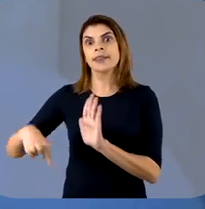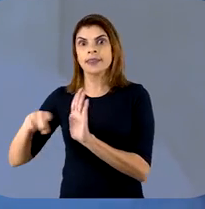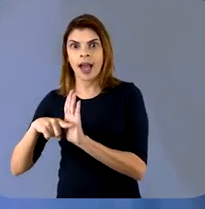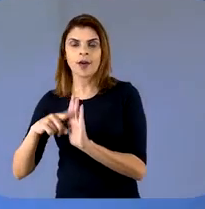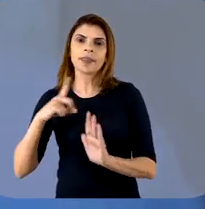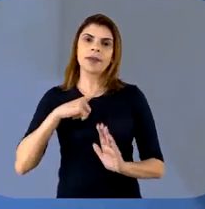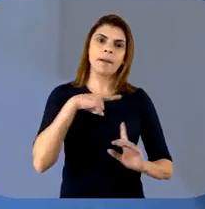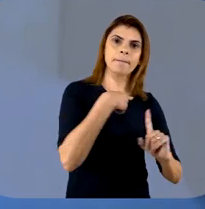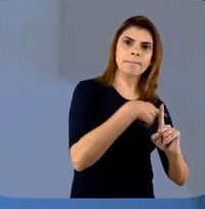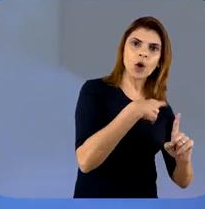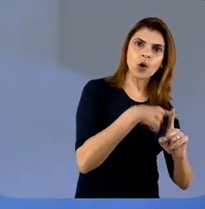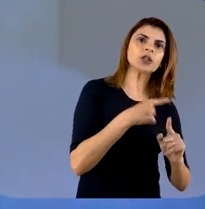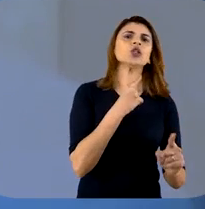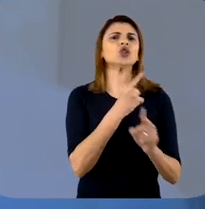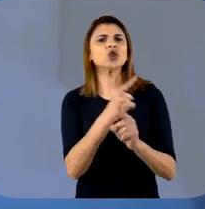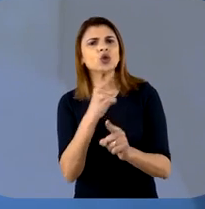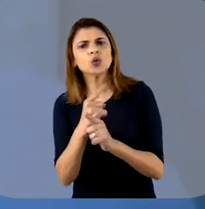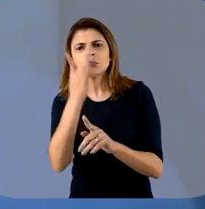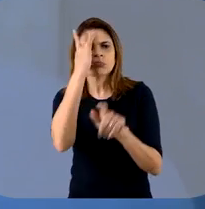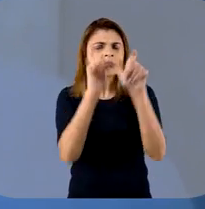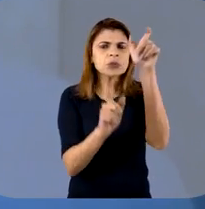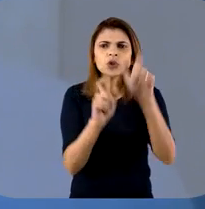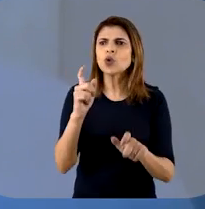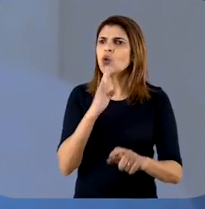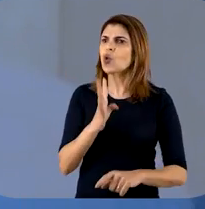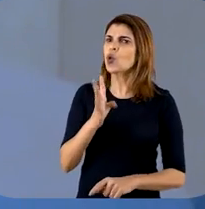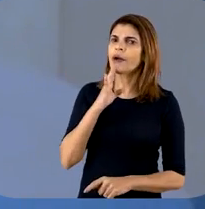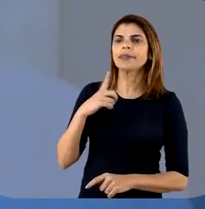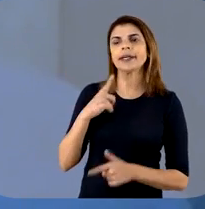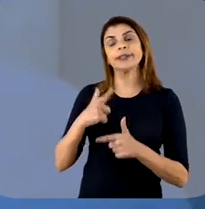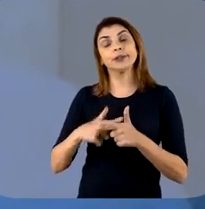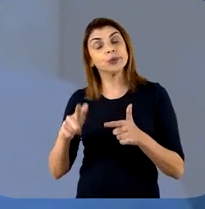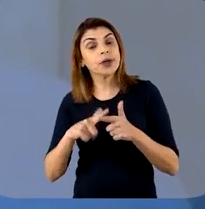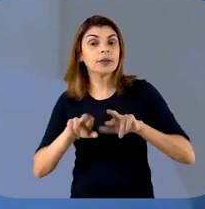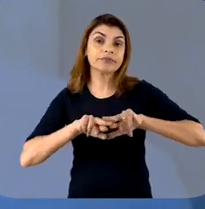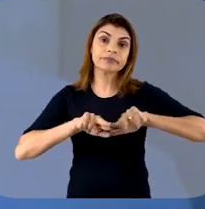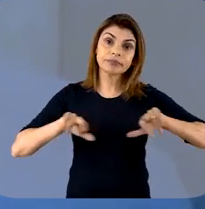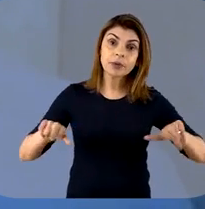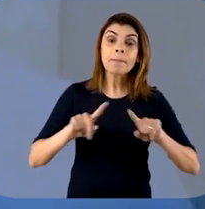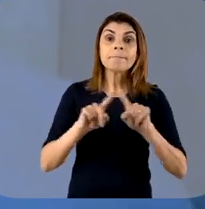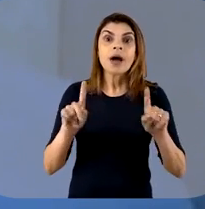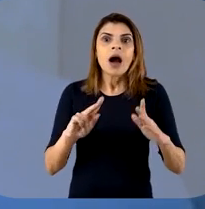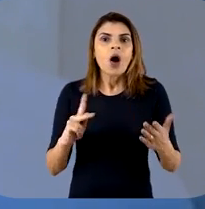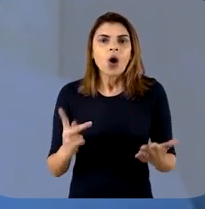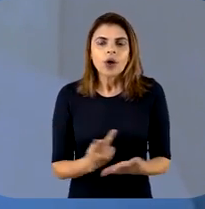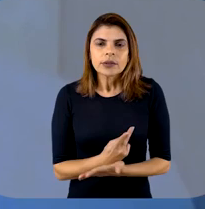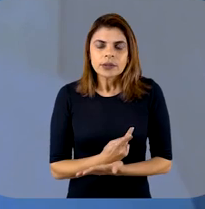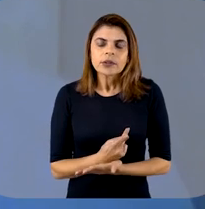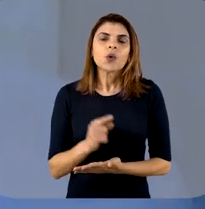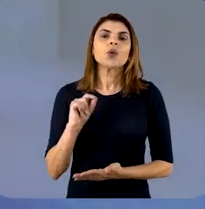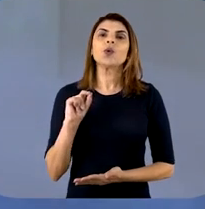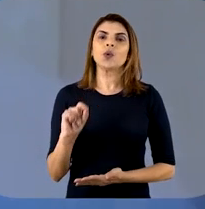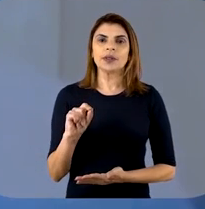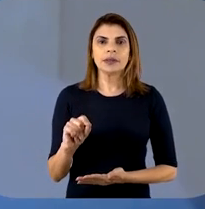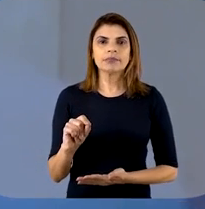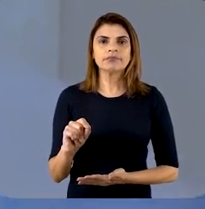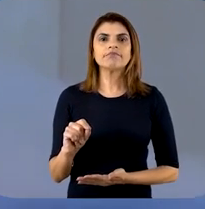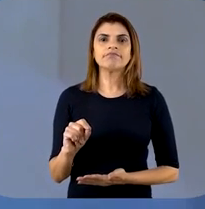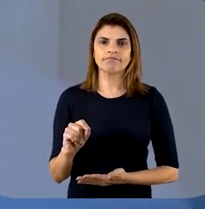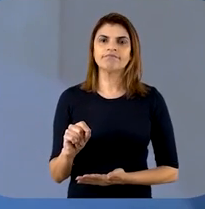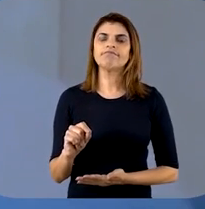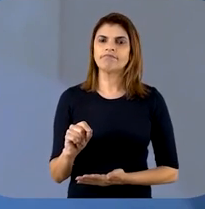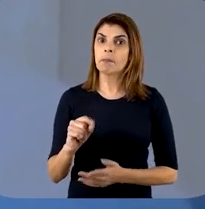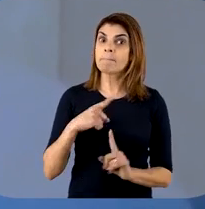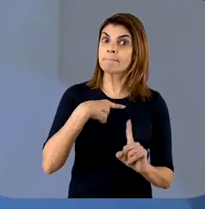tanto nós descobrimos e conhecemos pessoas ou situações. Agora, o que aconteceu, que eu acho